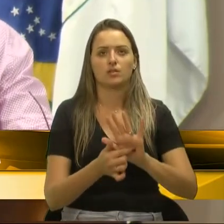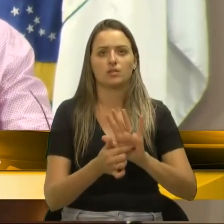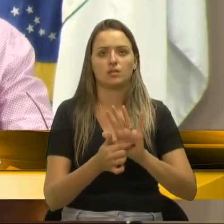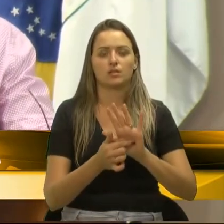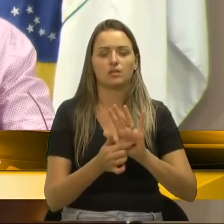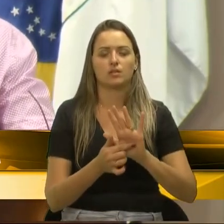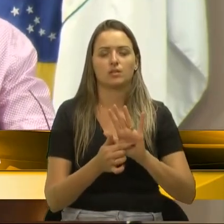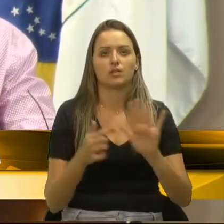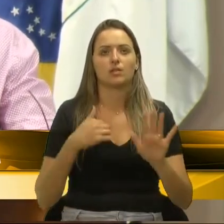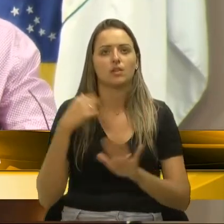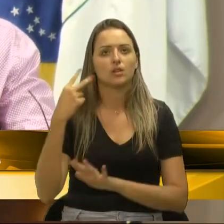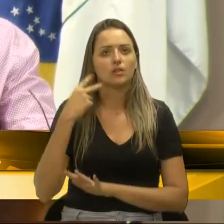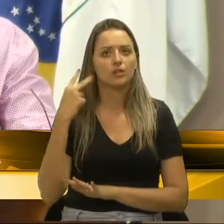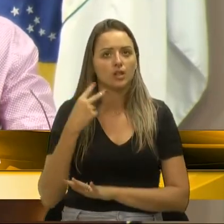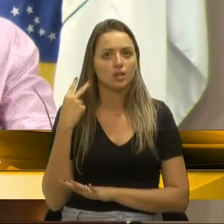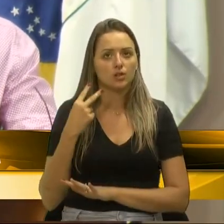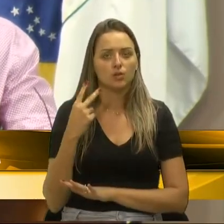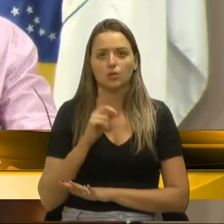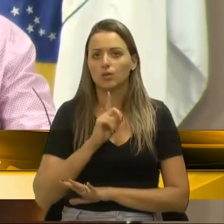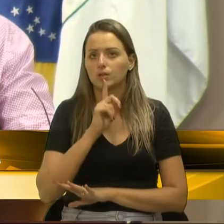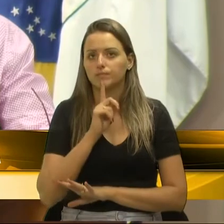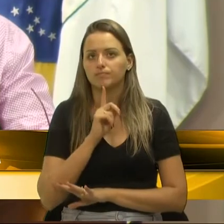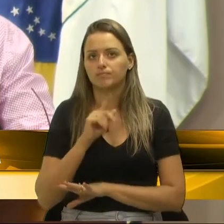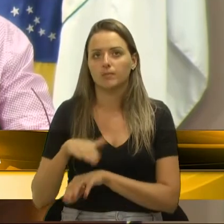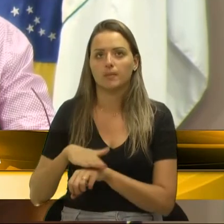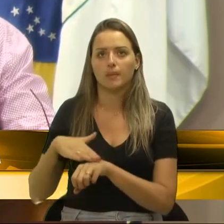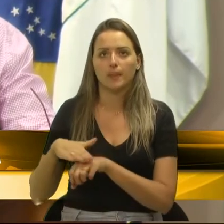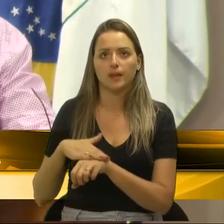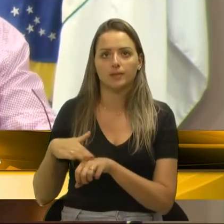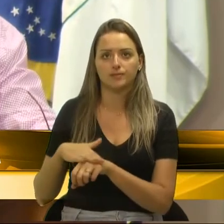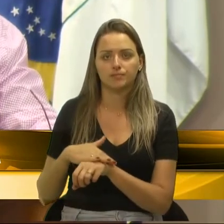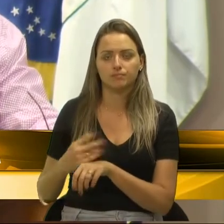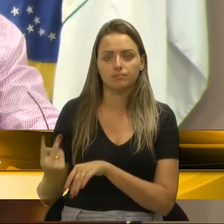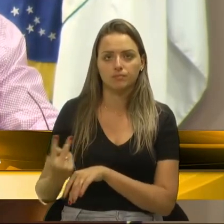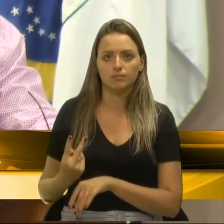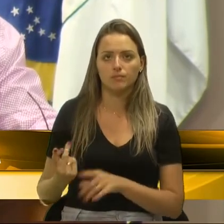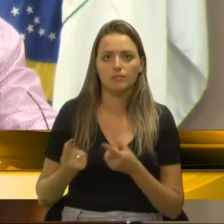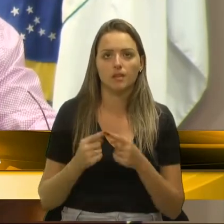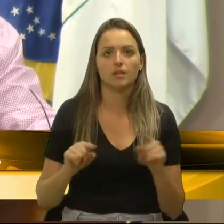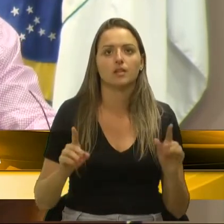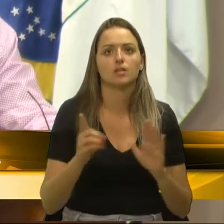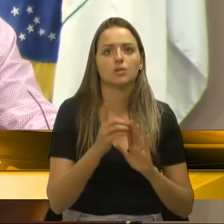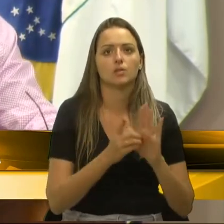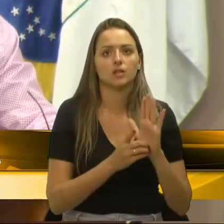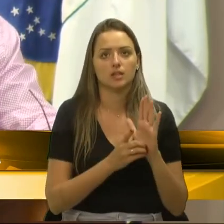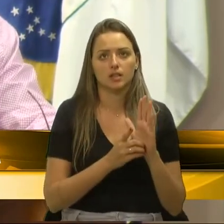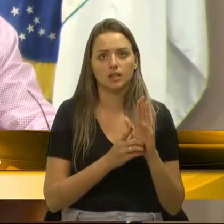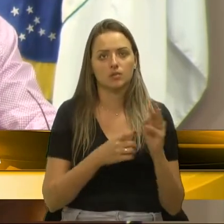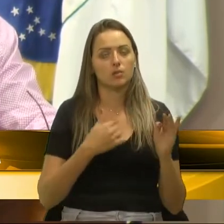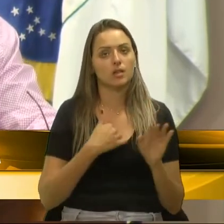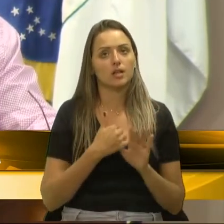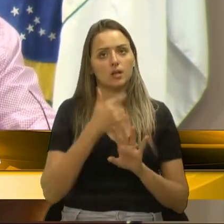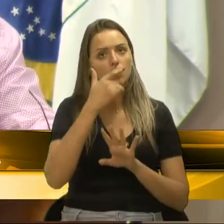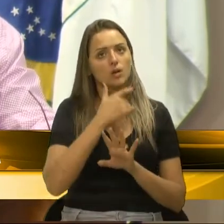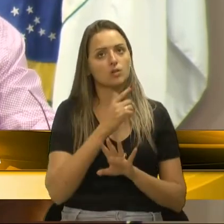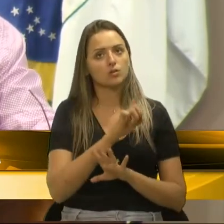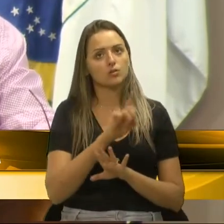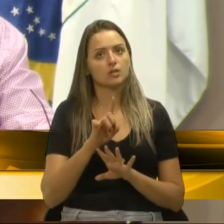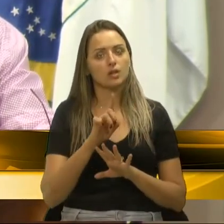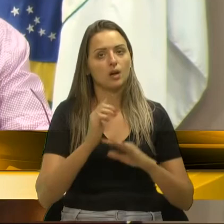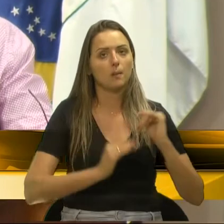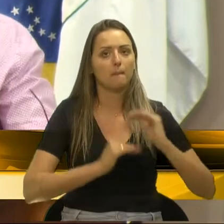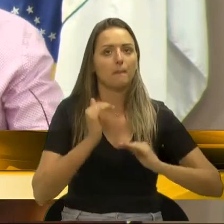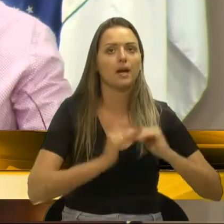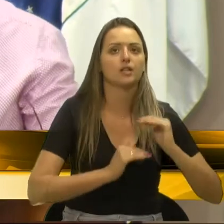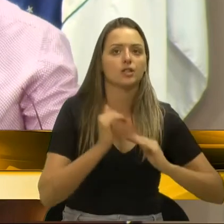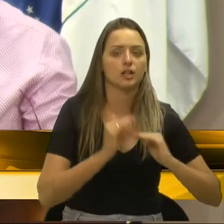gente estava comentando aqui em off, o decreto já está ali, porém, eu calculo que ele não é colocado em prática,